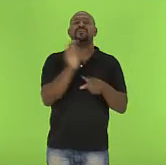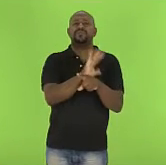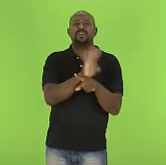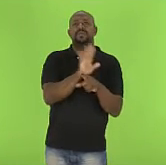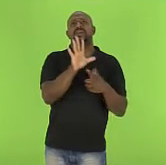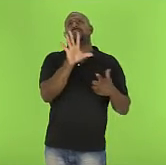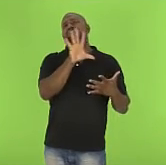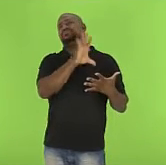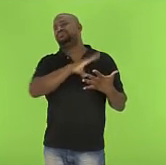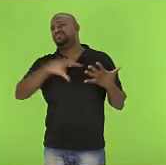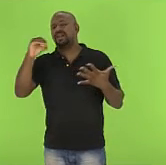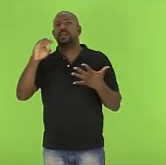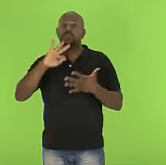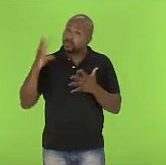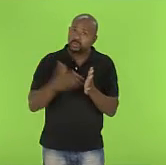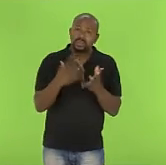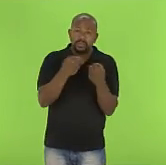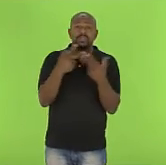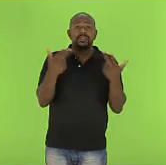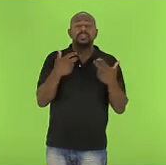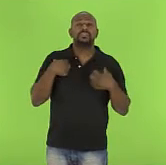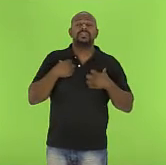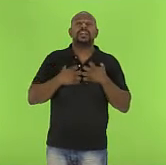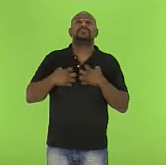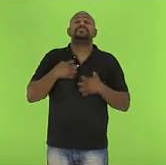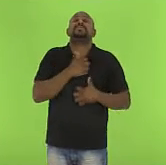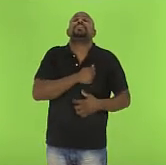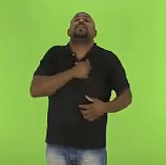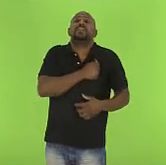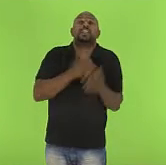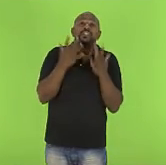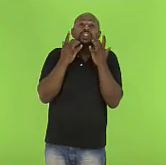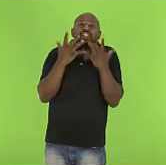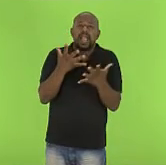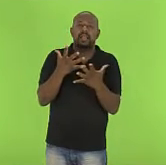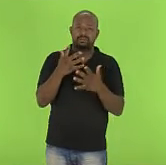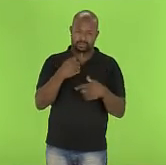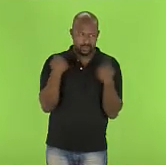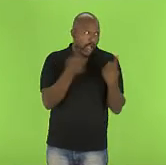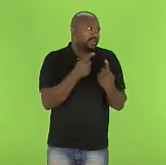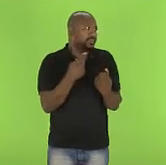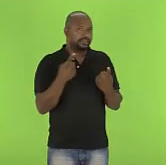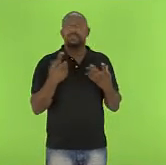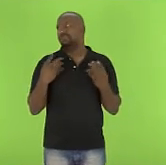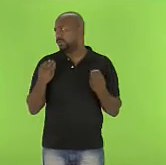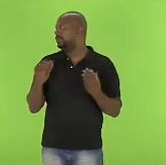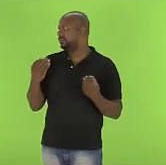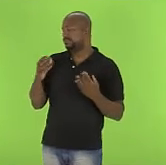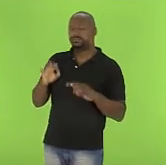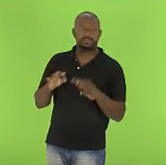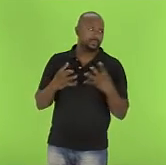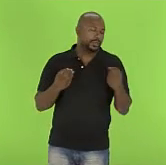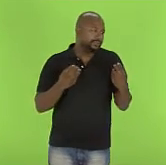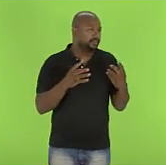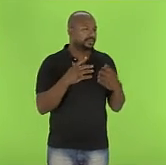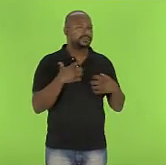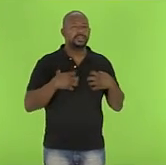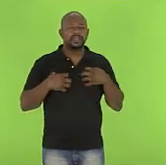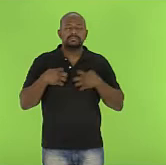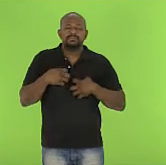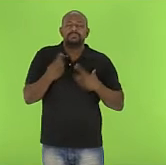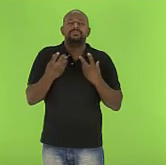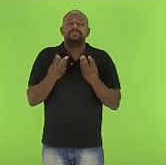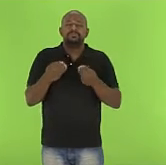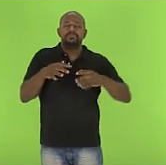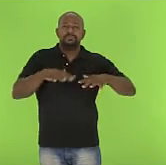filmes e séries de tudo. E muita gente está com saudade do teatro. Inclusive nós. Muita saudade